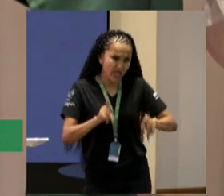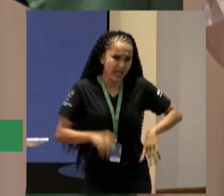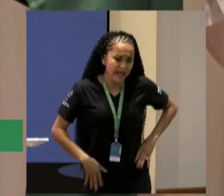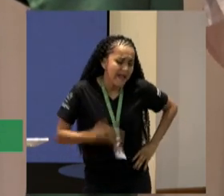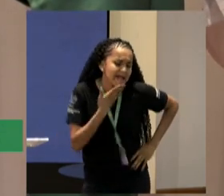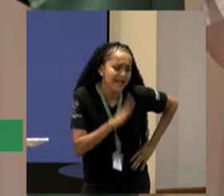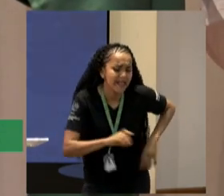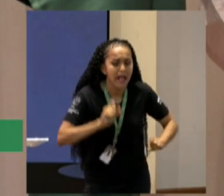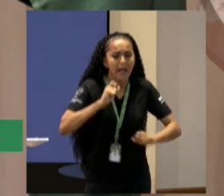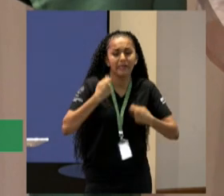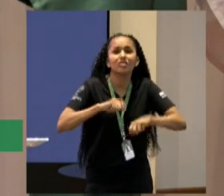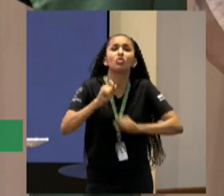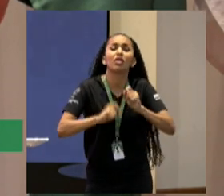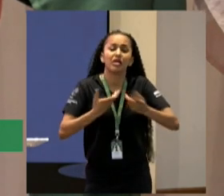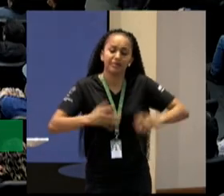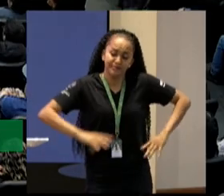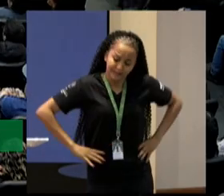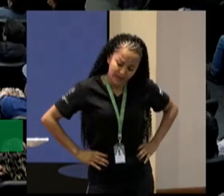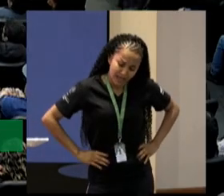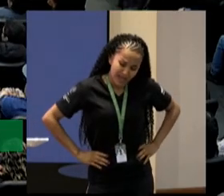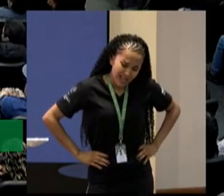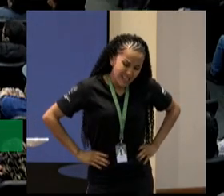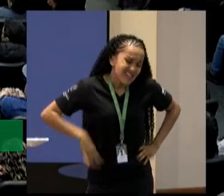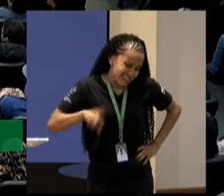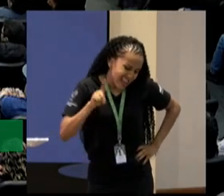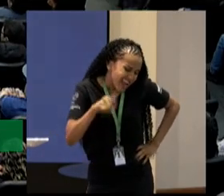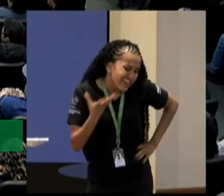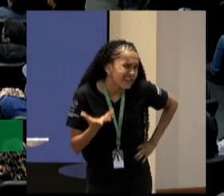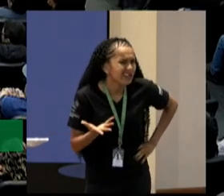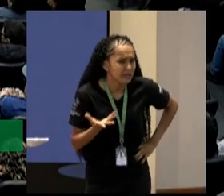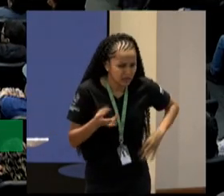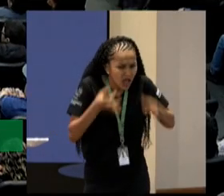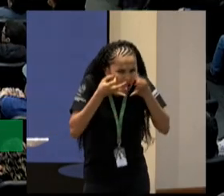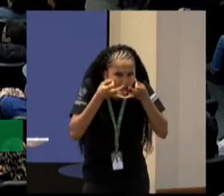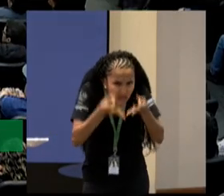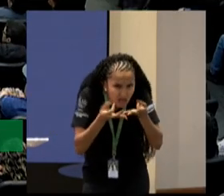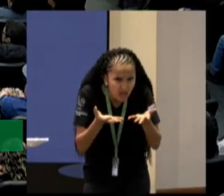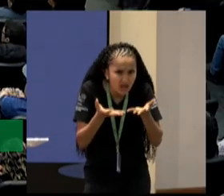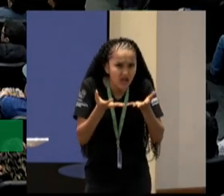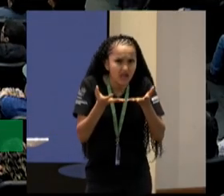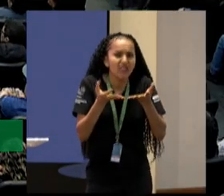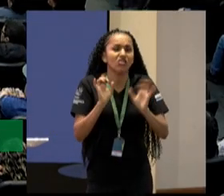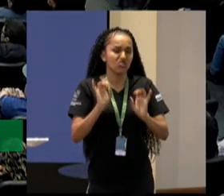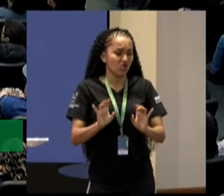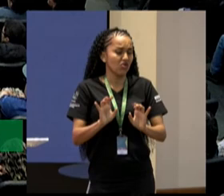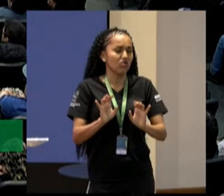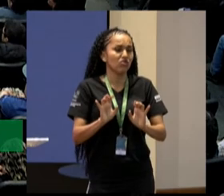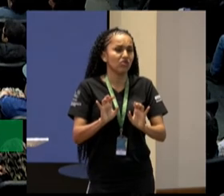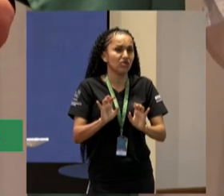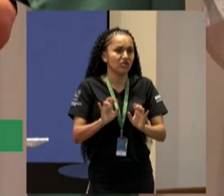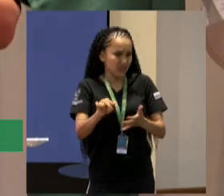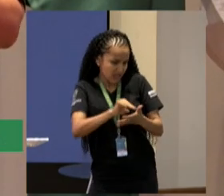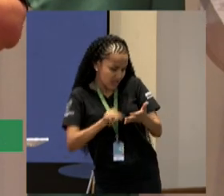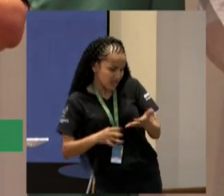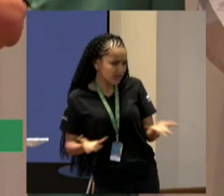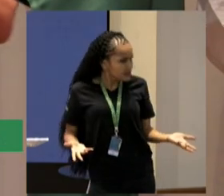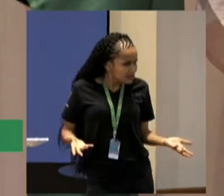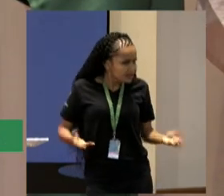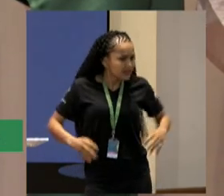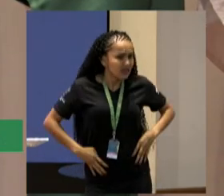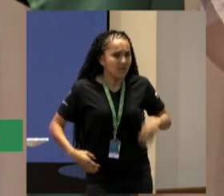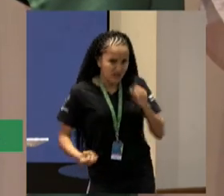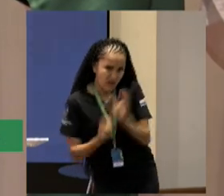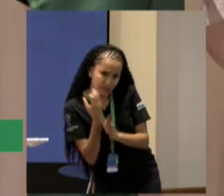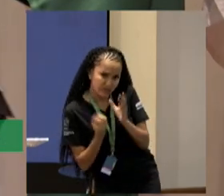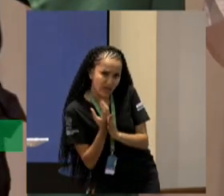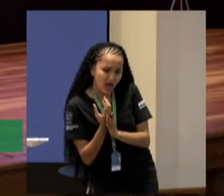criança pequena precisa, né, que a gente, será que eles vão se prestar atenção, prof, só no que a gente está na nossa leitura? Vamos criar